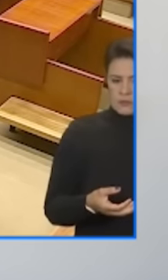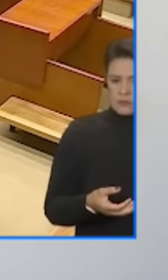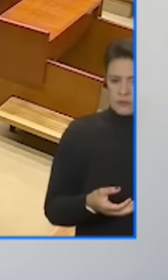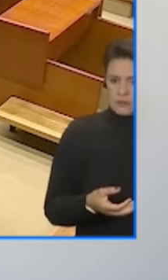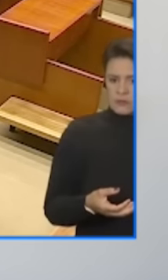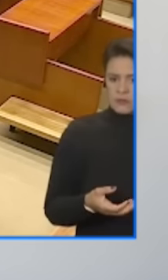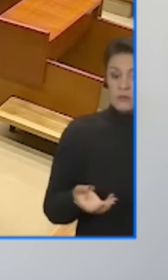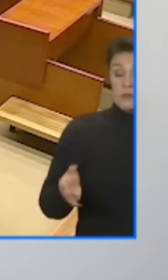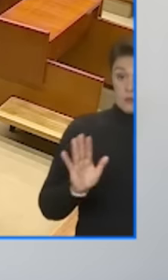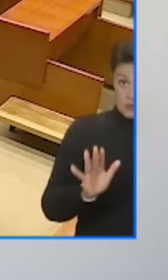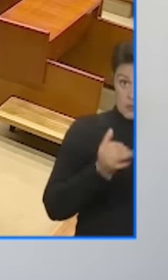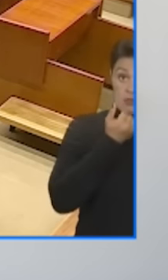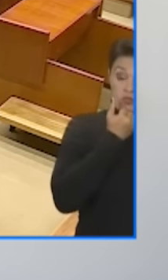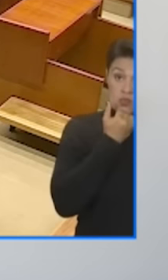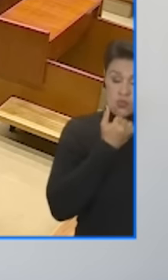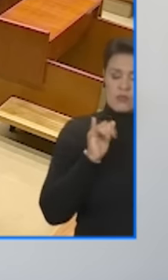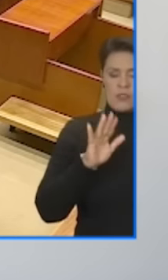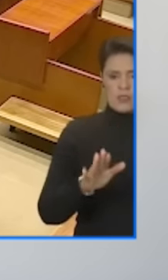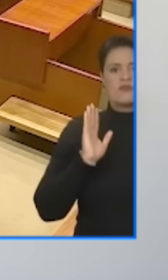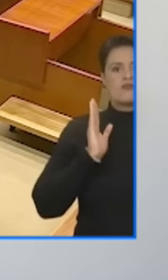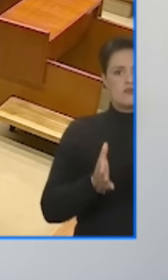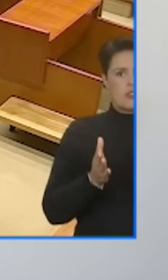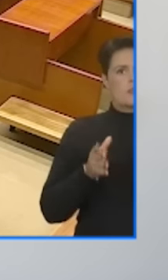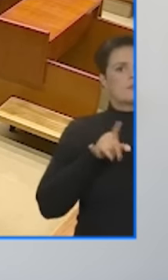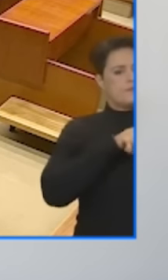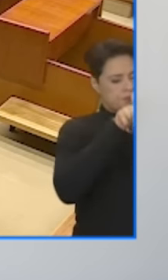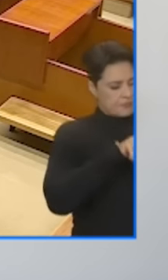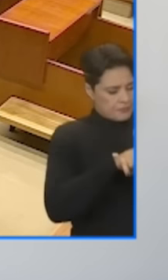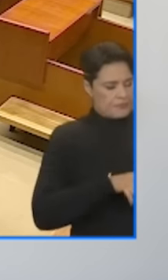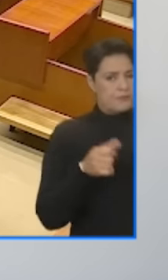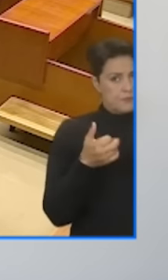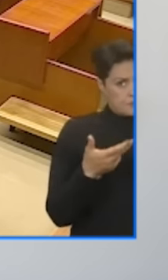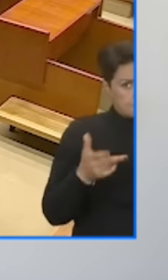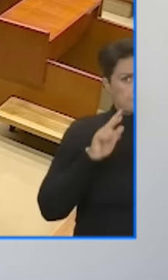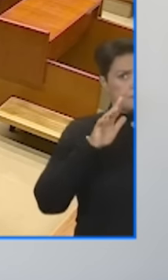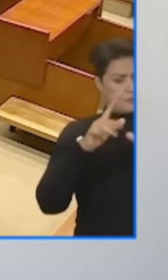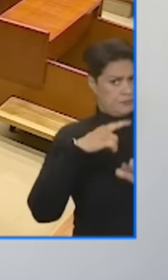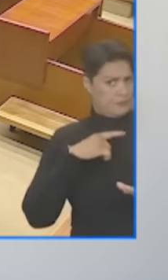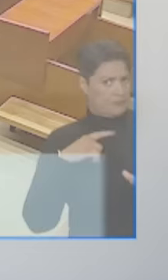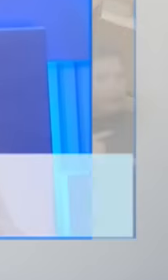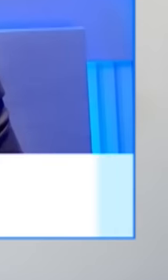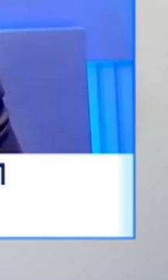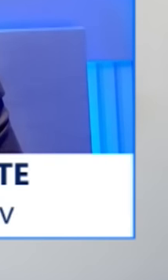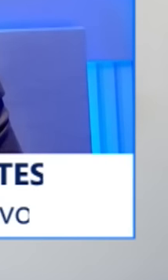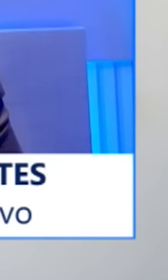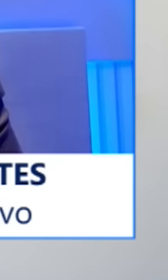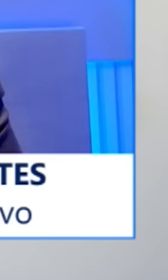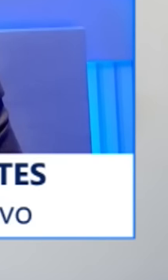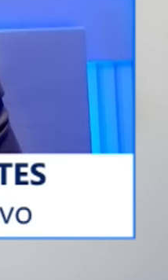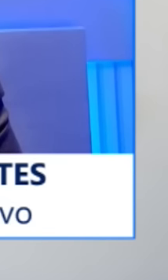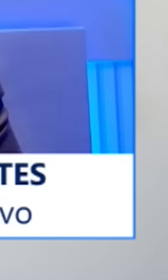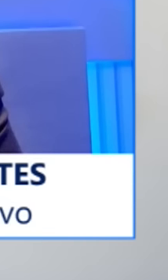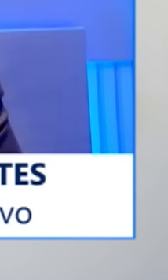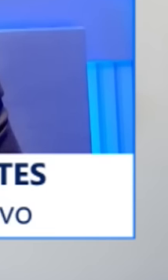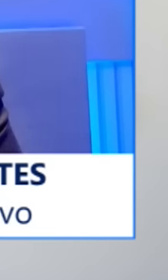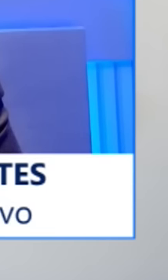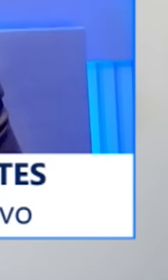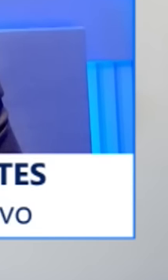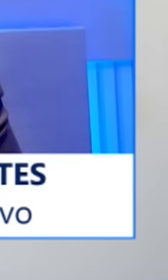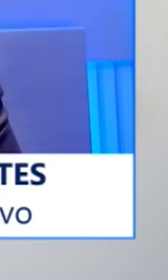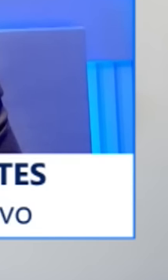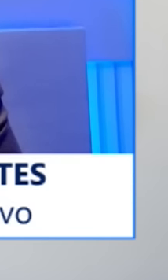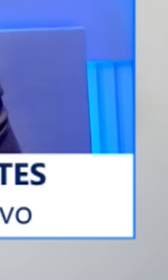respondendo a sua pergunta, então eu não vejo que ele vá dar esses passos atrás agora, Léo. Tanto e a resposta, uma das respostas práticas foi dada hoje com esse